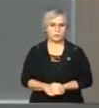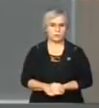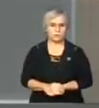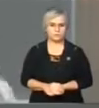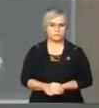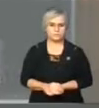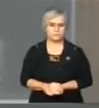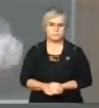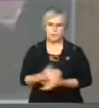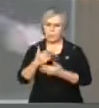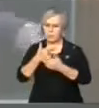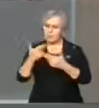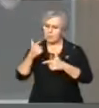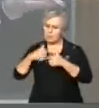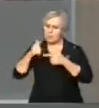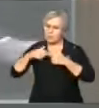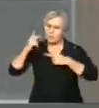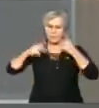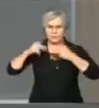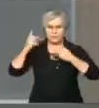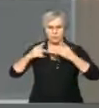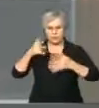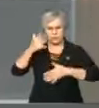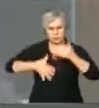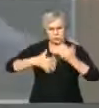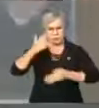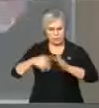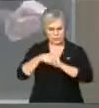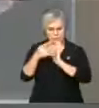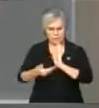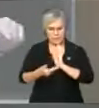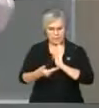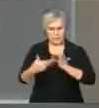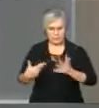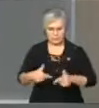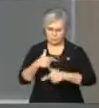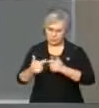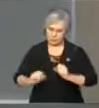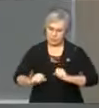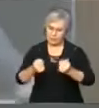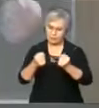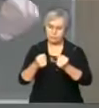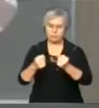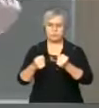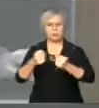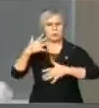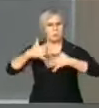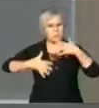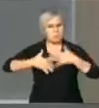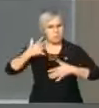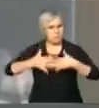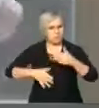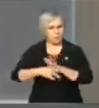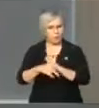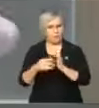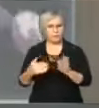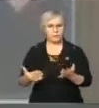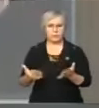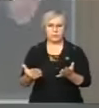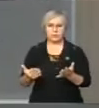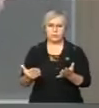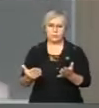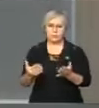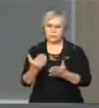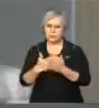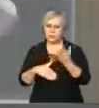deixar que as questões políticas atrapalhem o andamento desta casa, não vamos deixar que as questões políticas façam com que a tramitação de